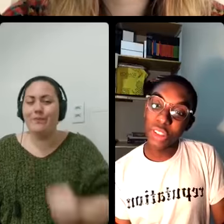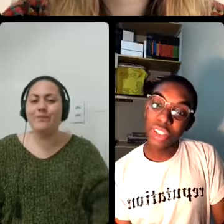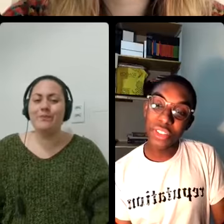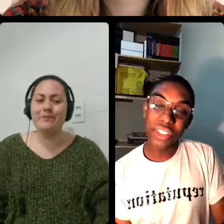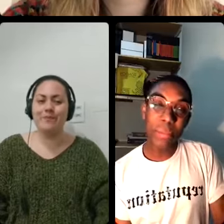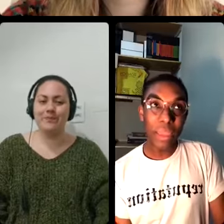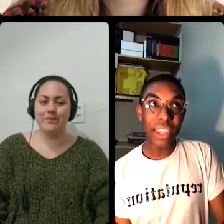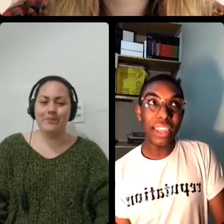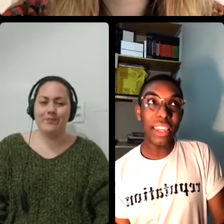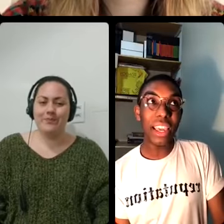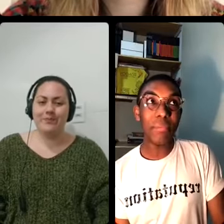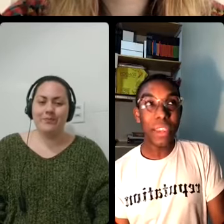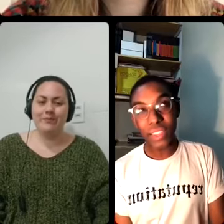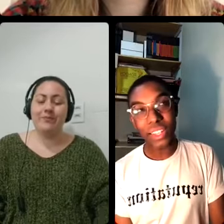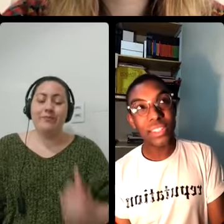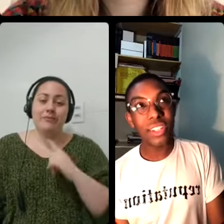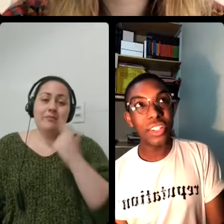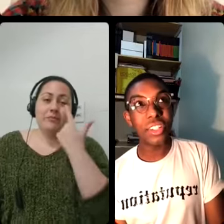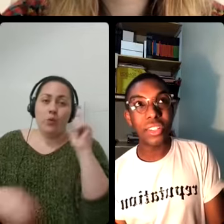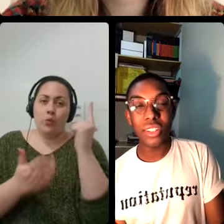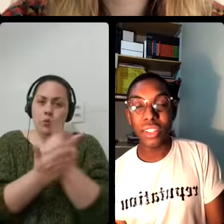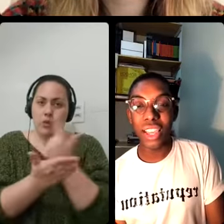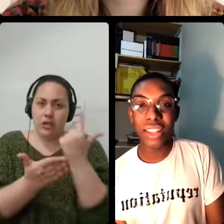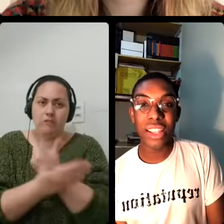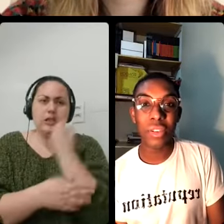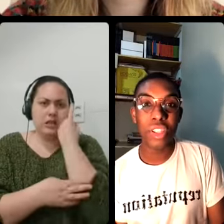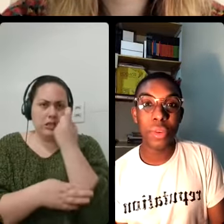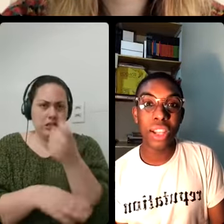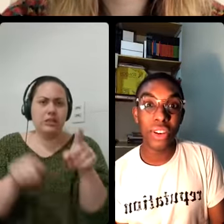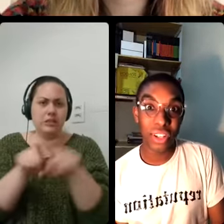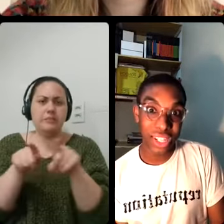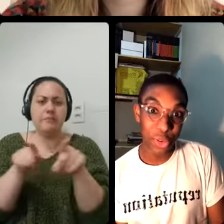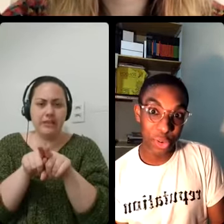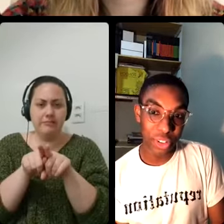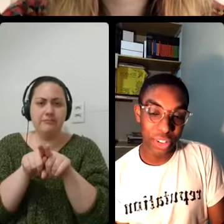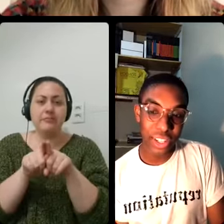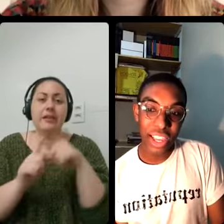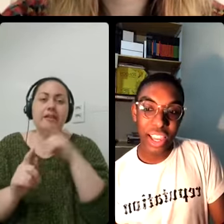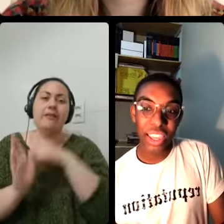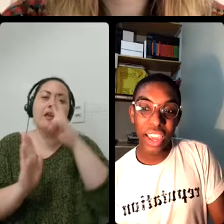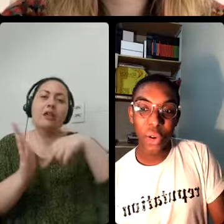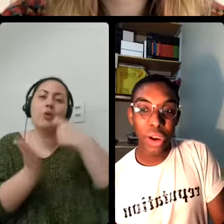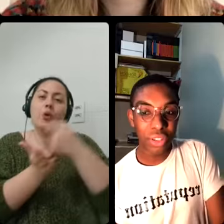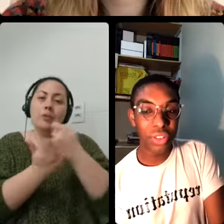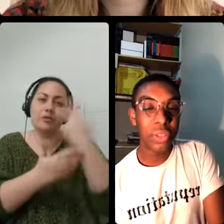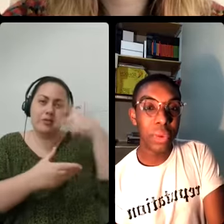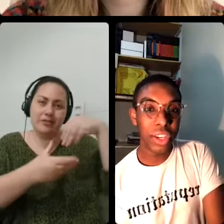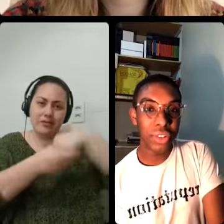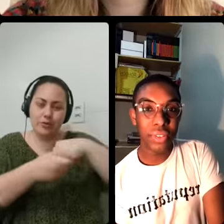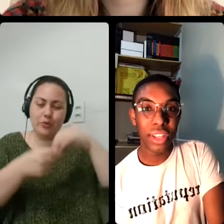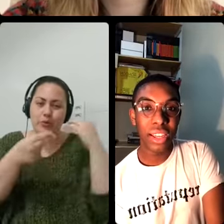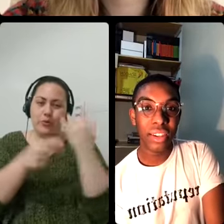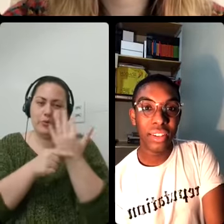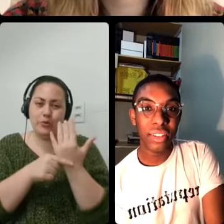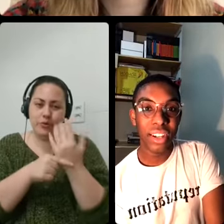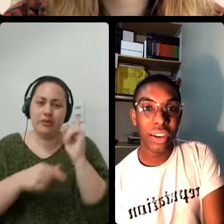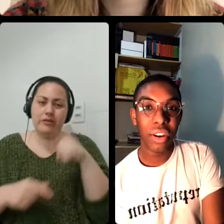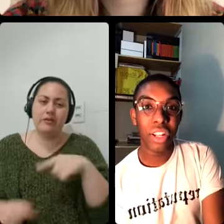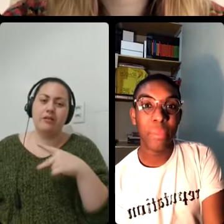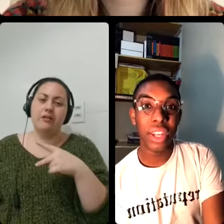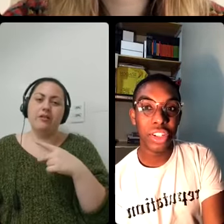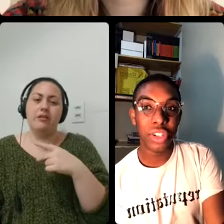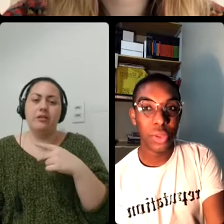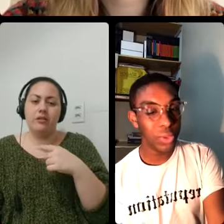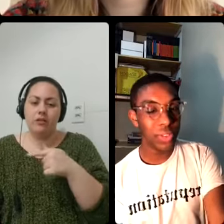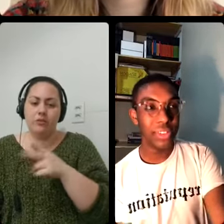Um outro livro também que é bem interessante, que tem nas leituras obrigatórias da URGS, que é O Quarto Despejo, da